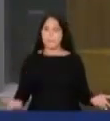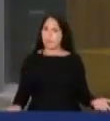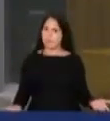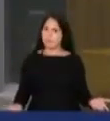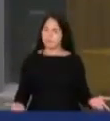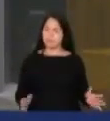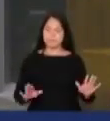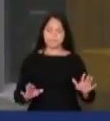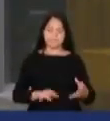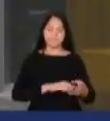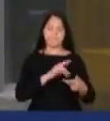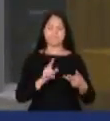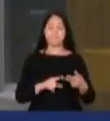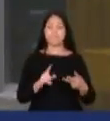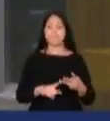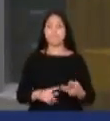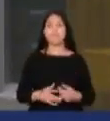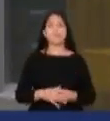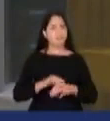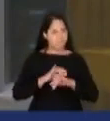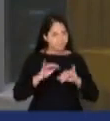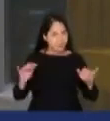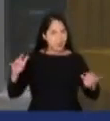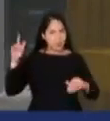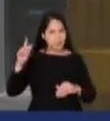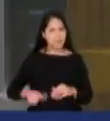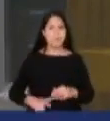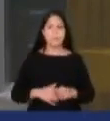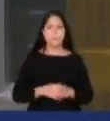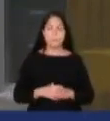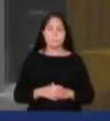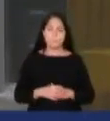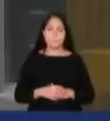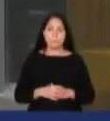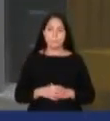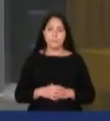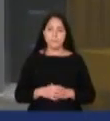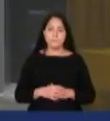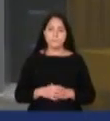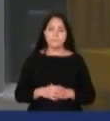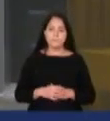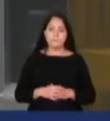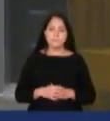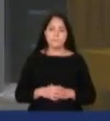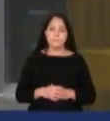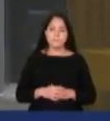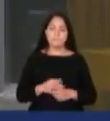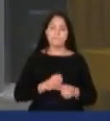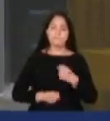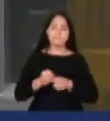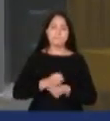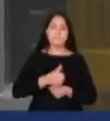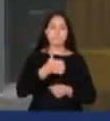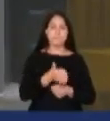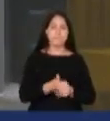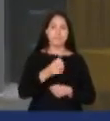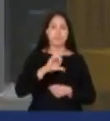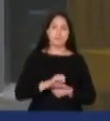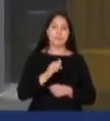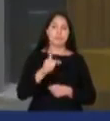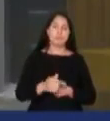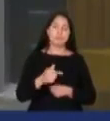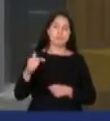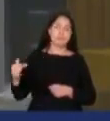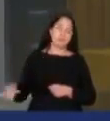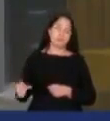espírito cívico que lastreou a Carta aos Brasileiros de 1977 e reunidos no mesmo território livre